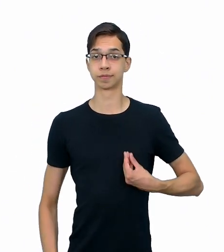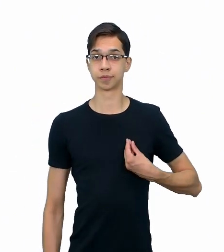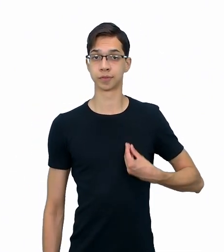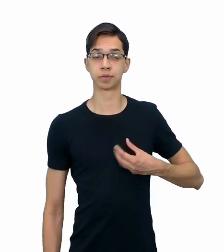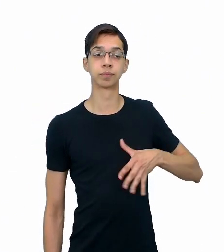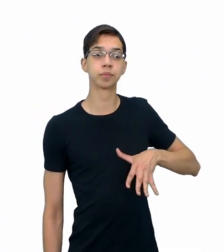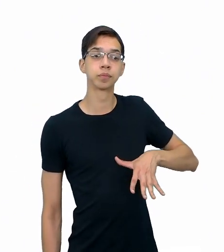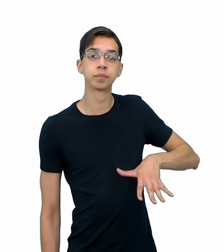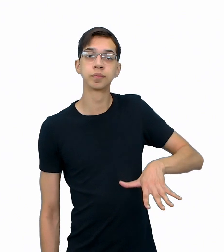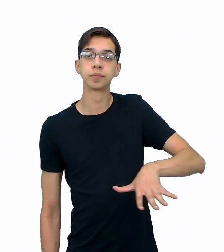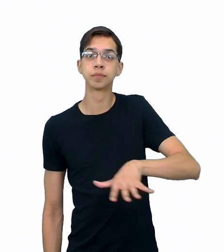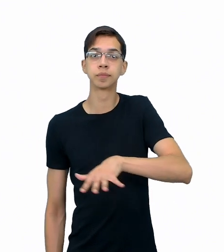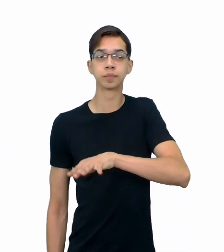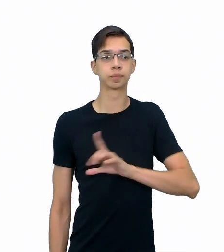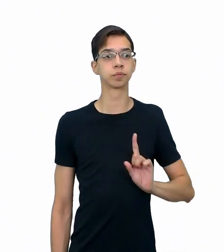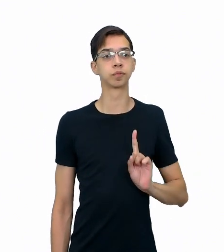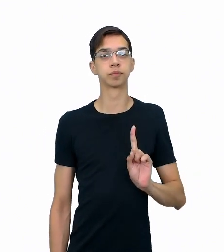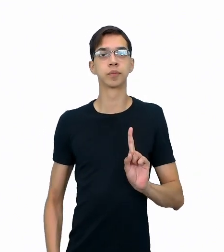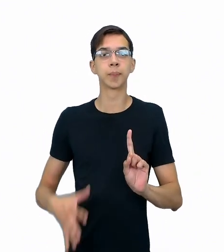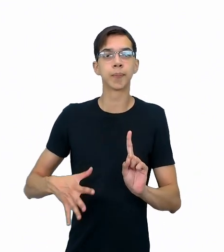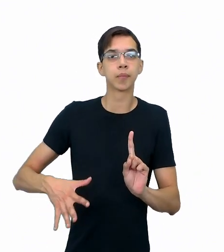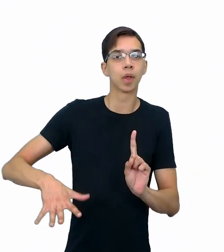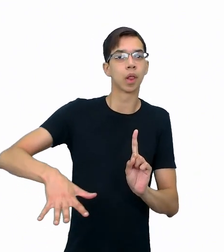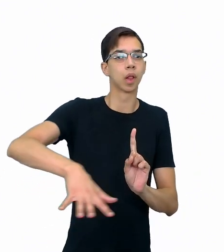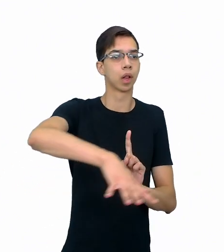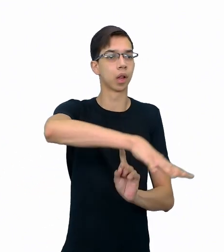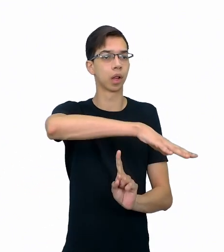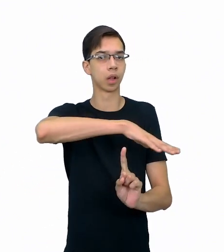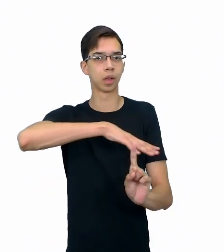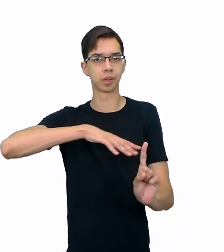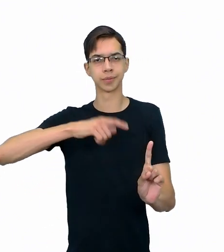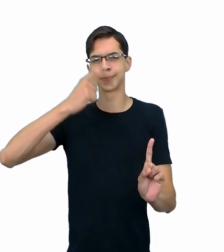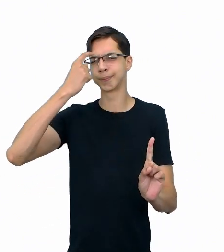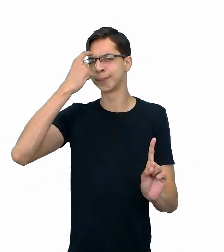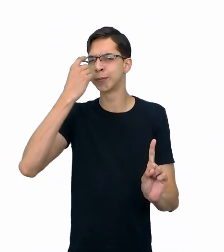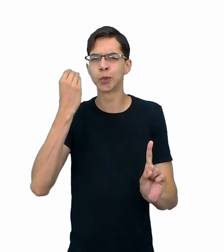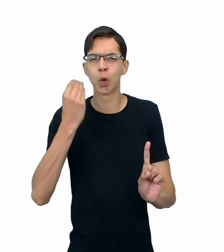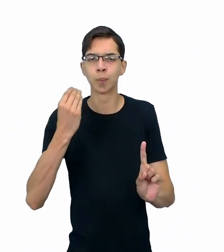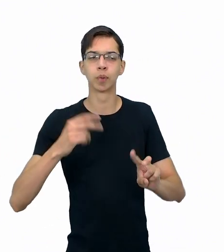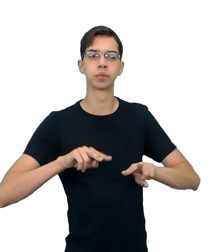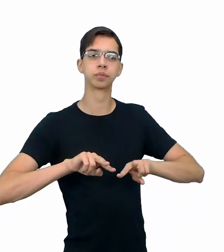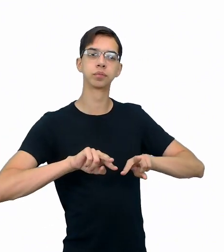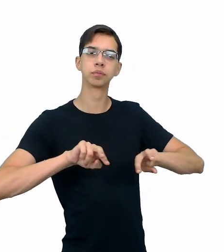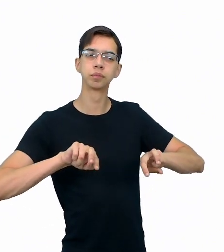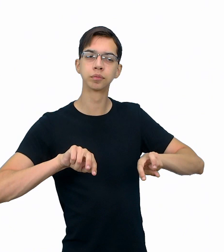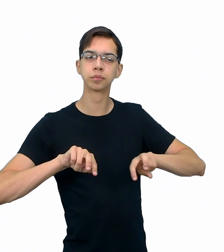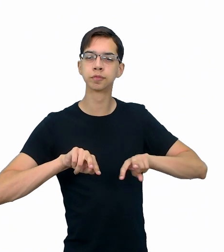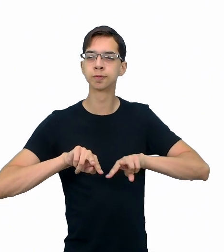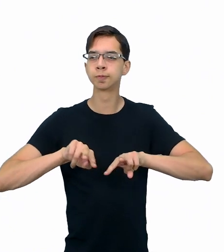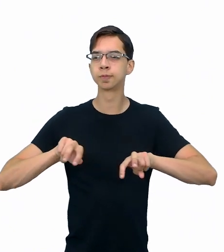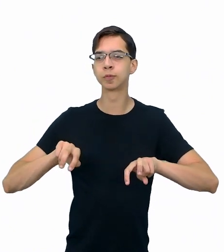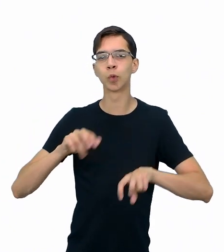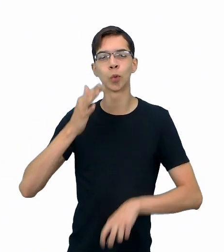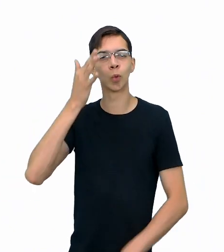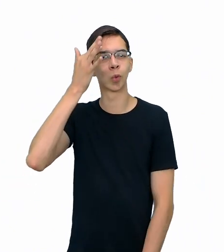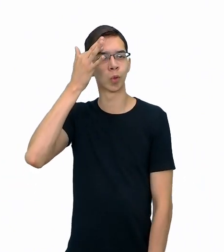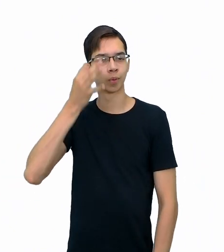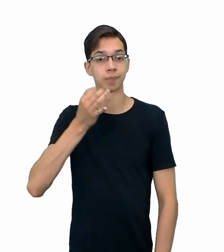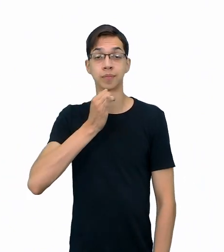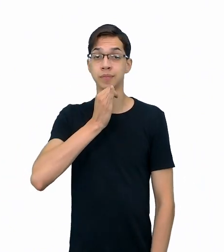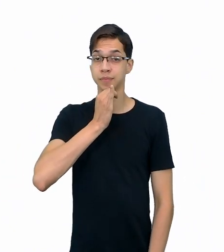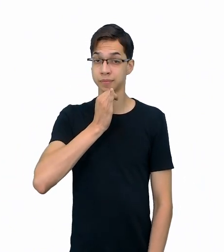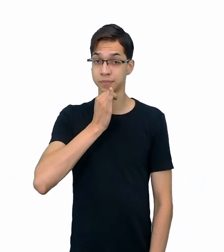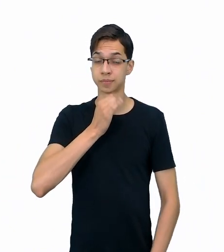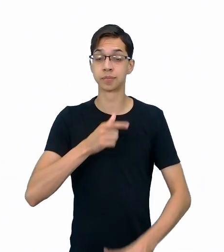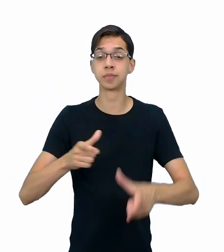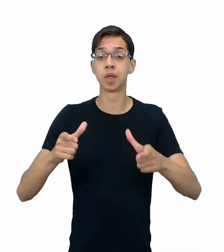e devem ser pensados a partir de práticas exploratórias, né? Como, por exemplo, informar a localização